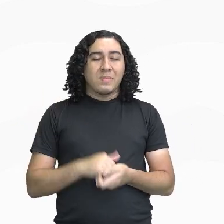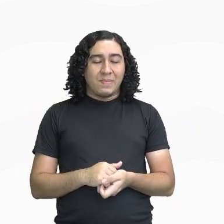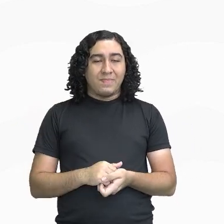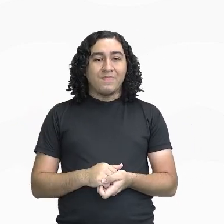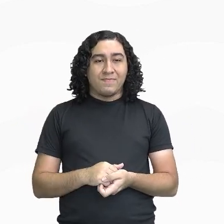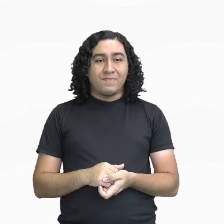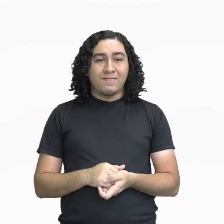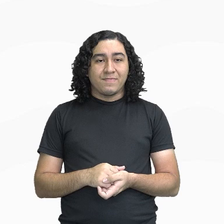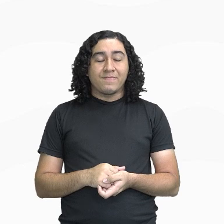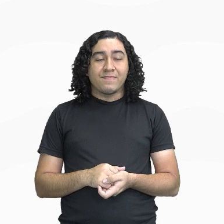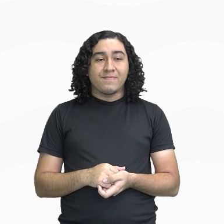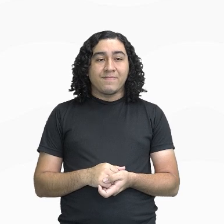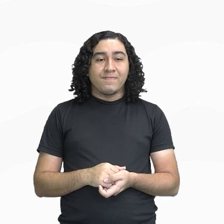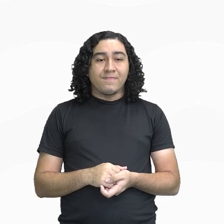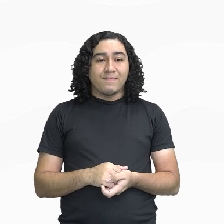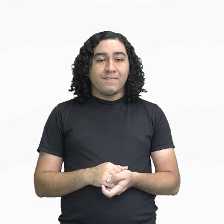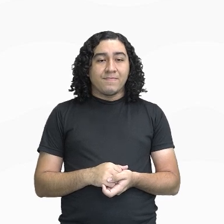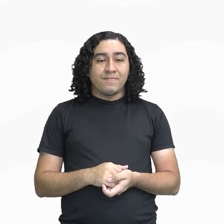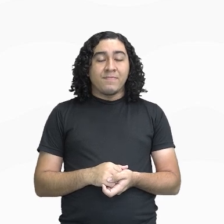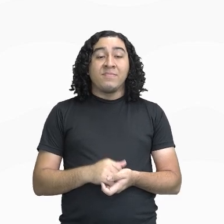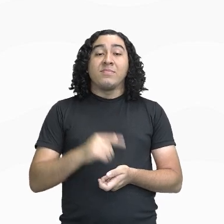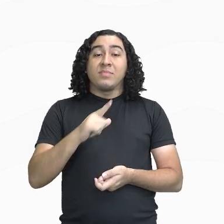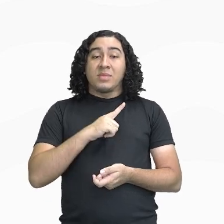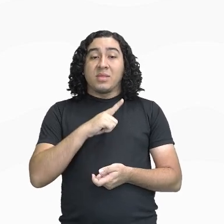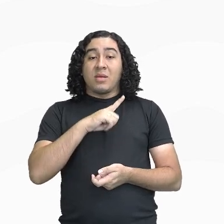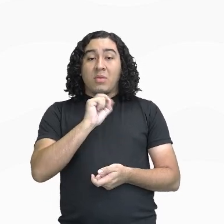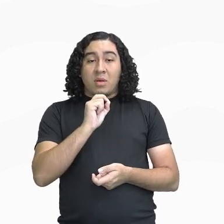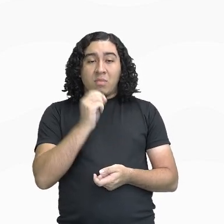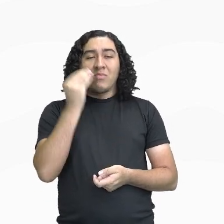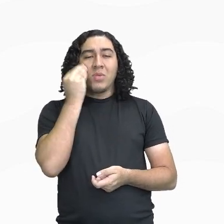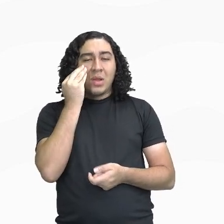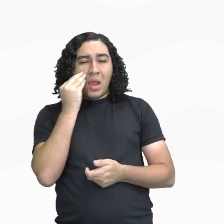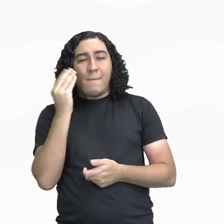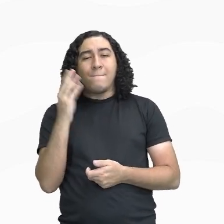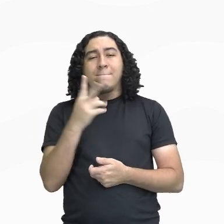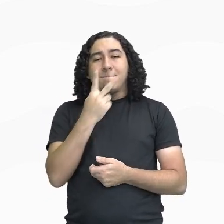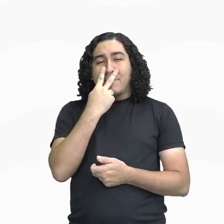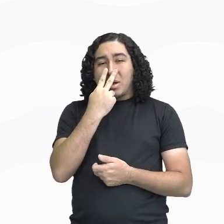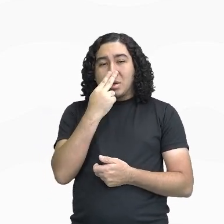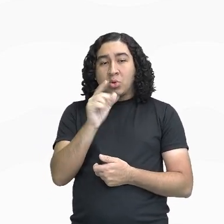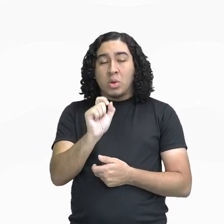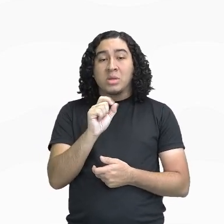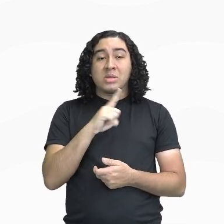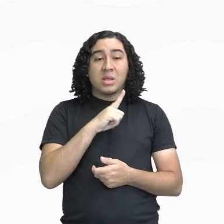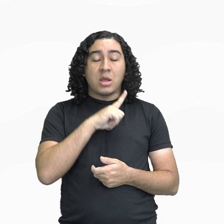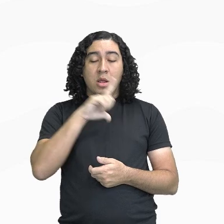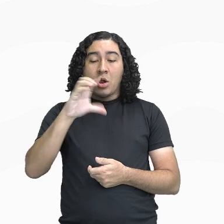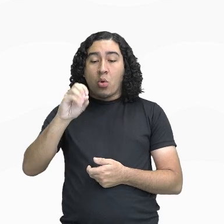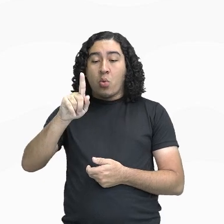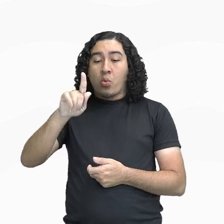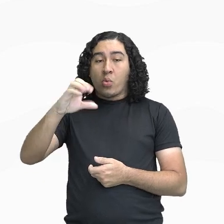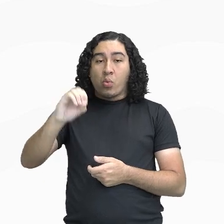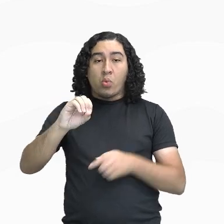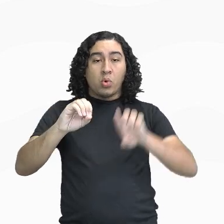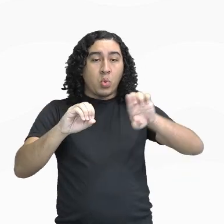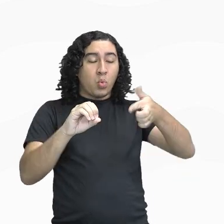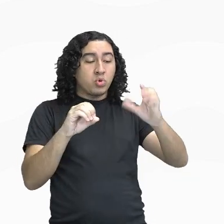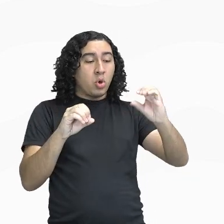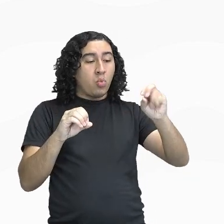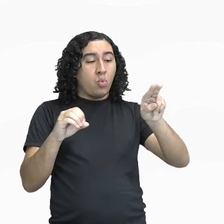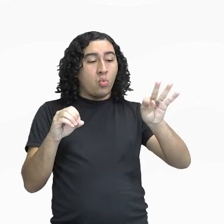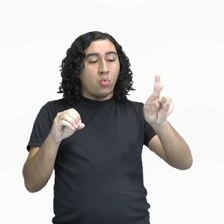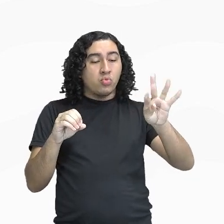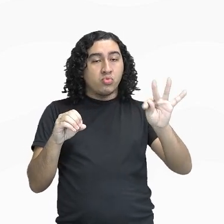Exatamente. O ciclo da água, ele é dividido em ciclo curto, como vocês conseguem ver ali, e um ciclo longo,